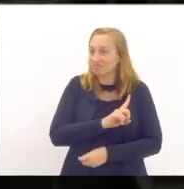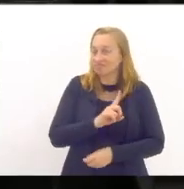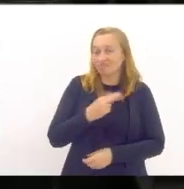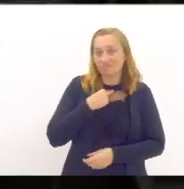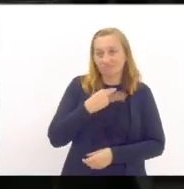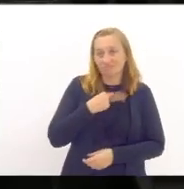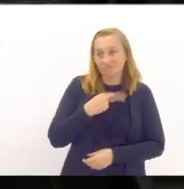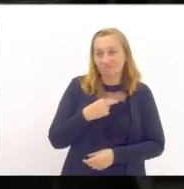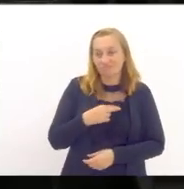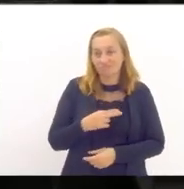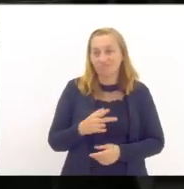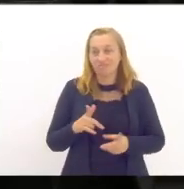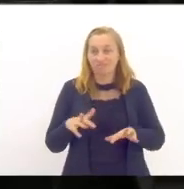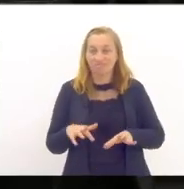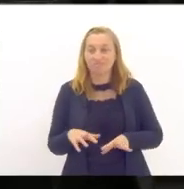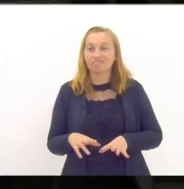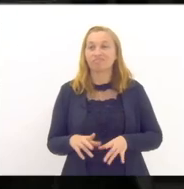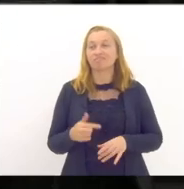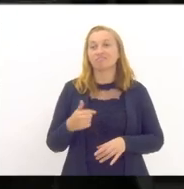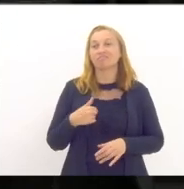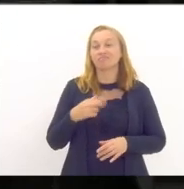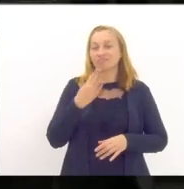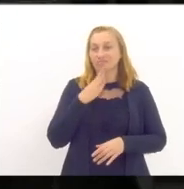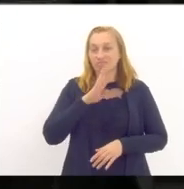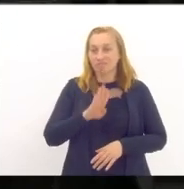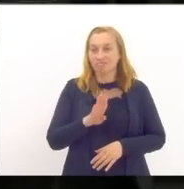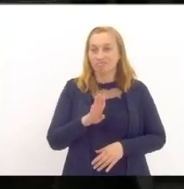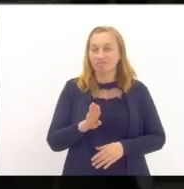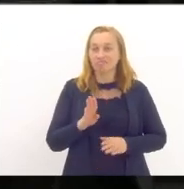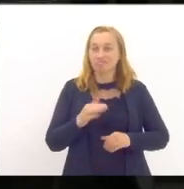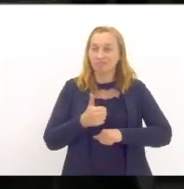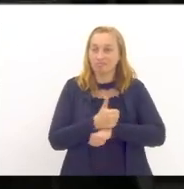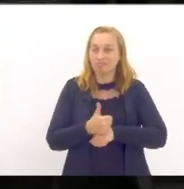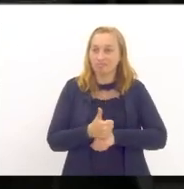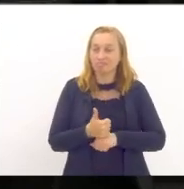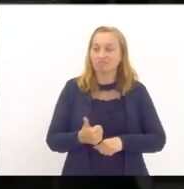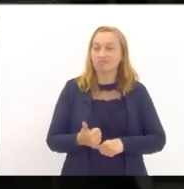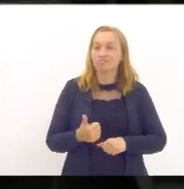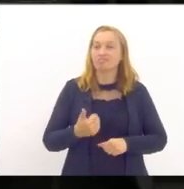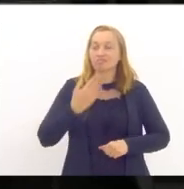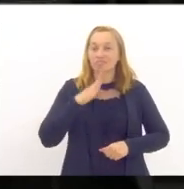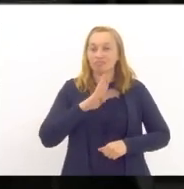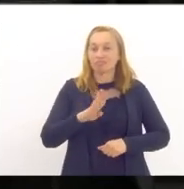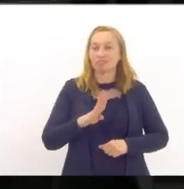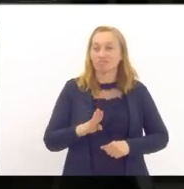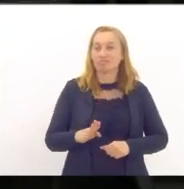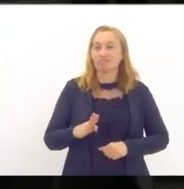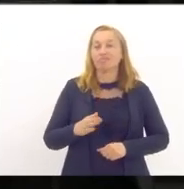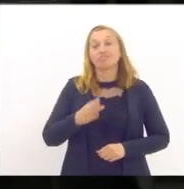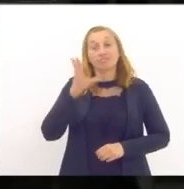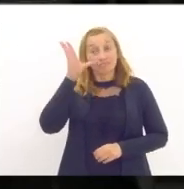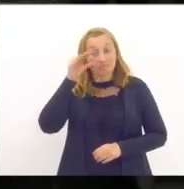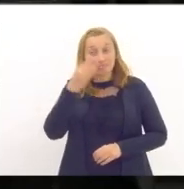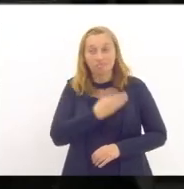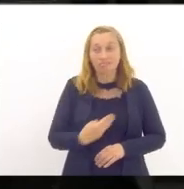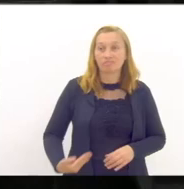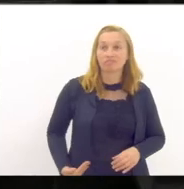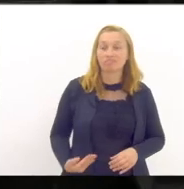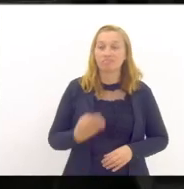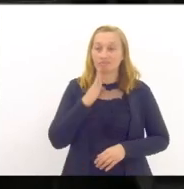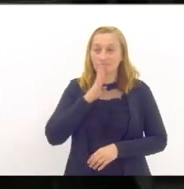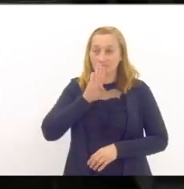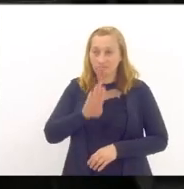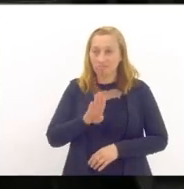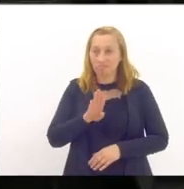ser passiva. Eu, em meu juramento profissional, prometi defender o interesse público, me comprometi